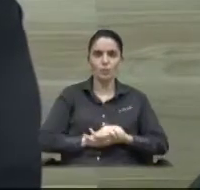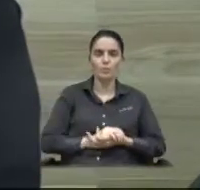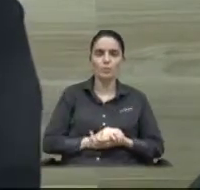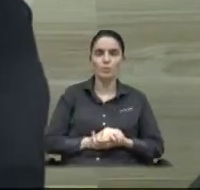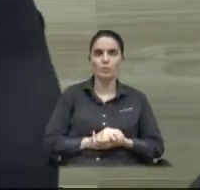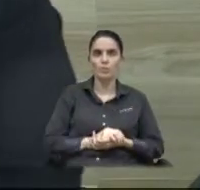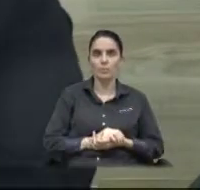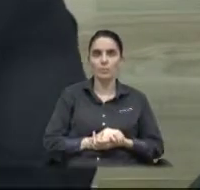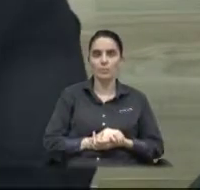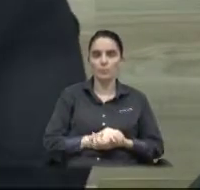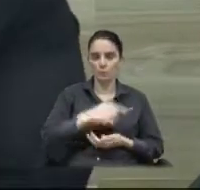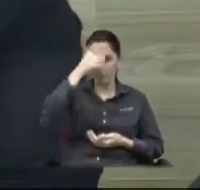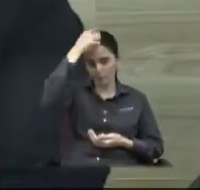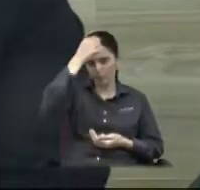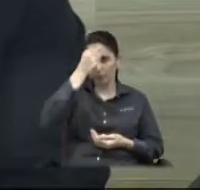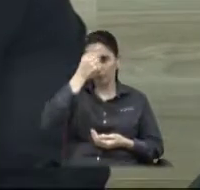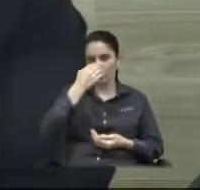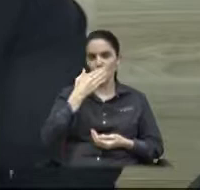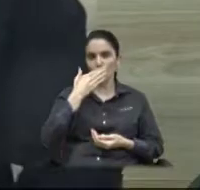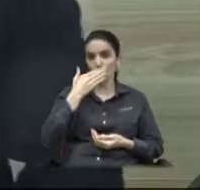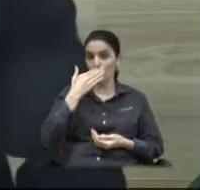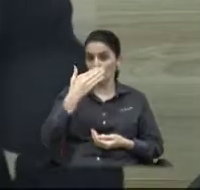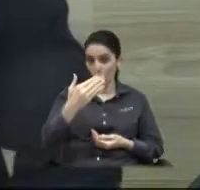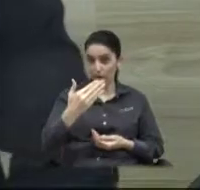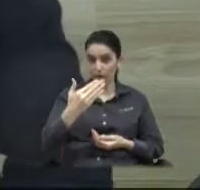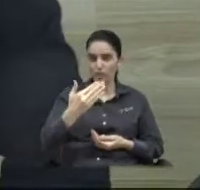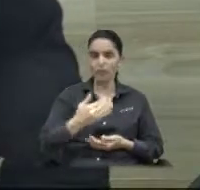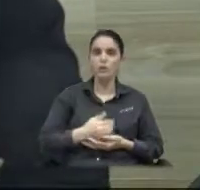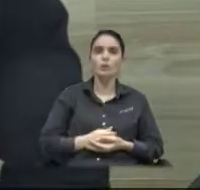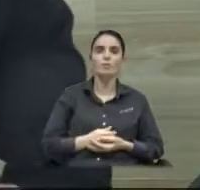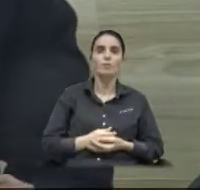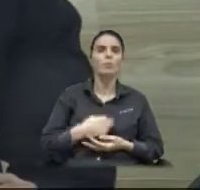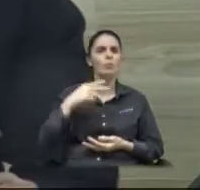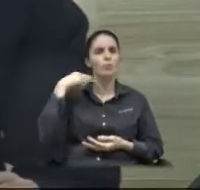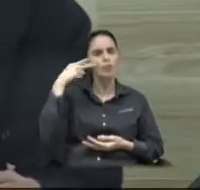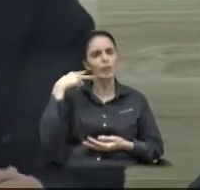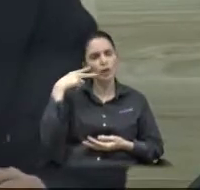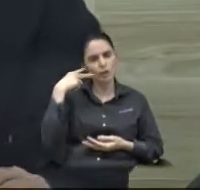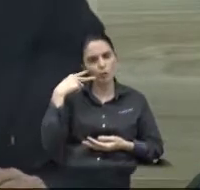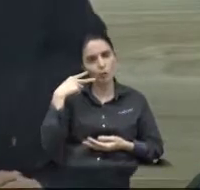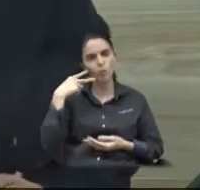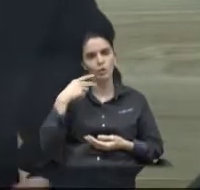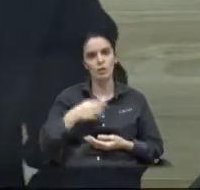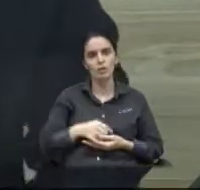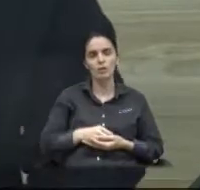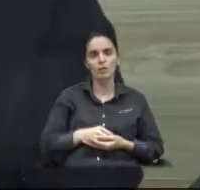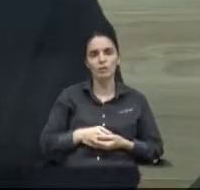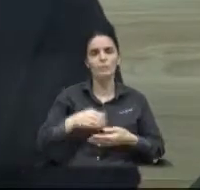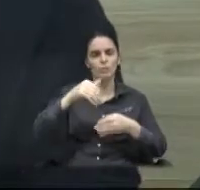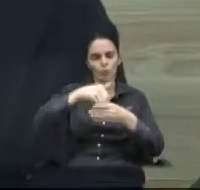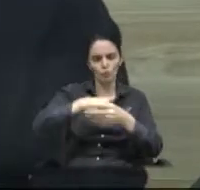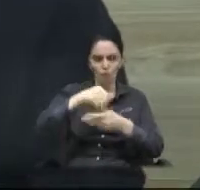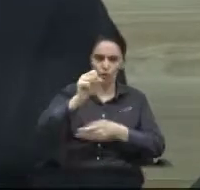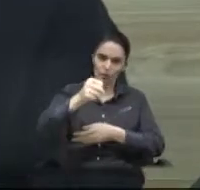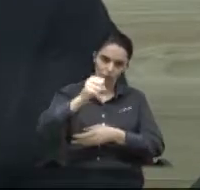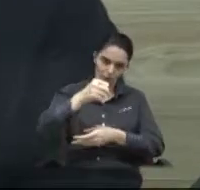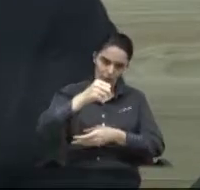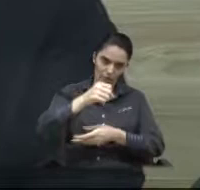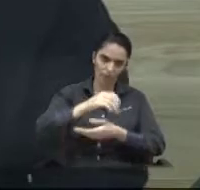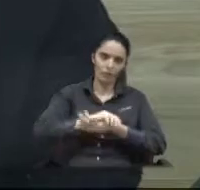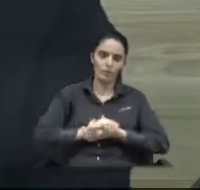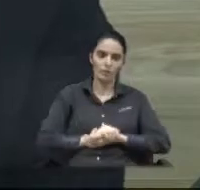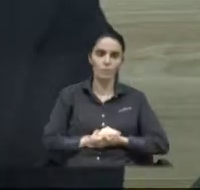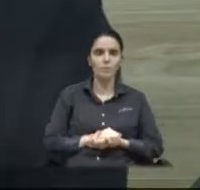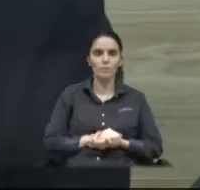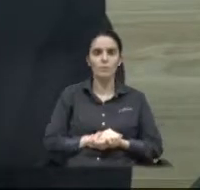Então é por isso que eu peço aos nobres colegas que votem favorável a esse